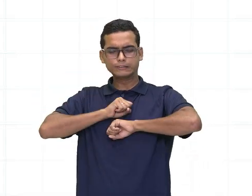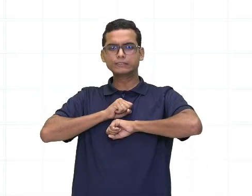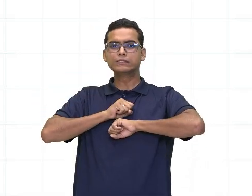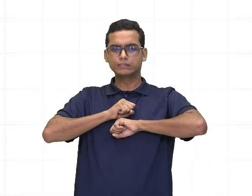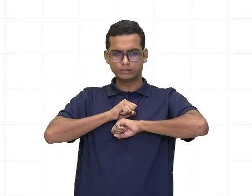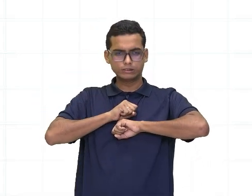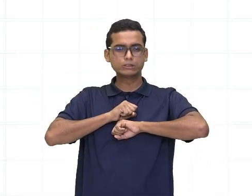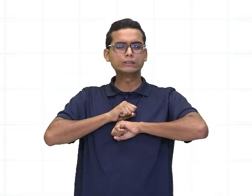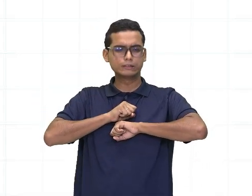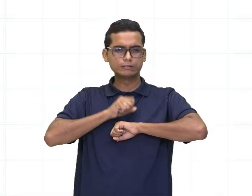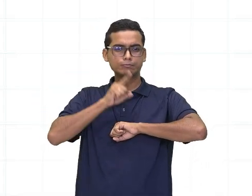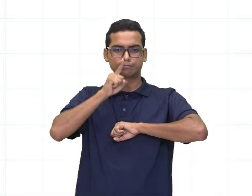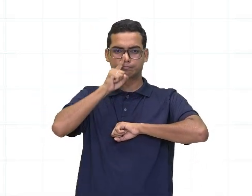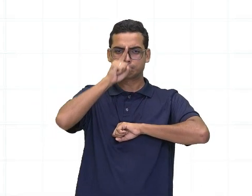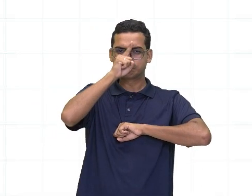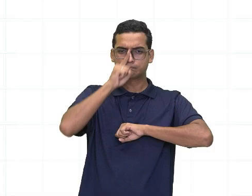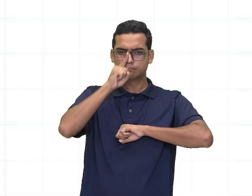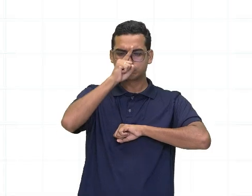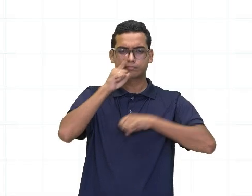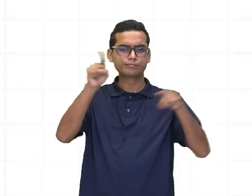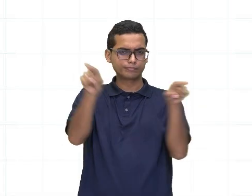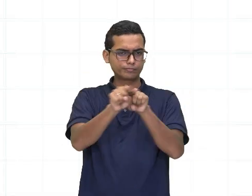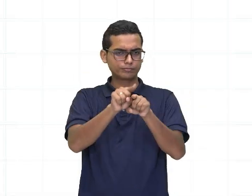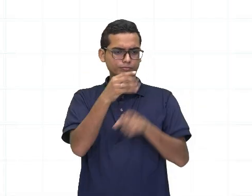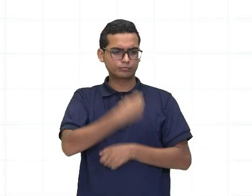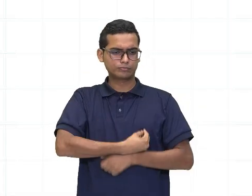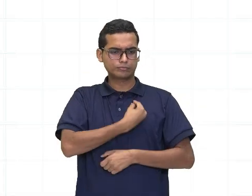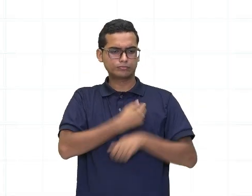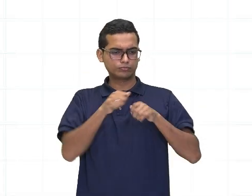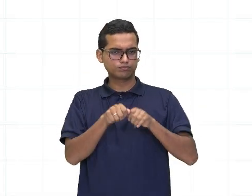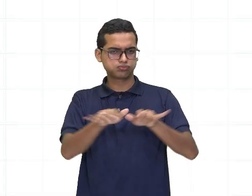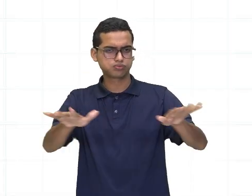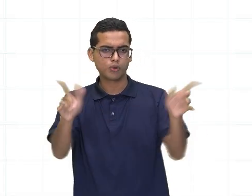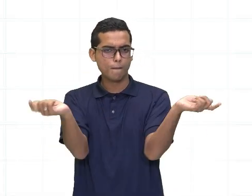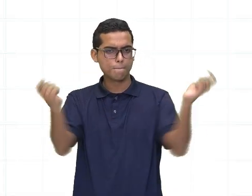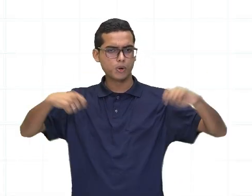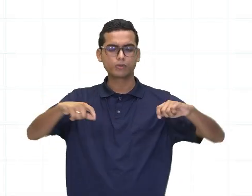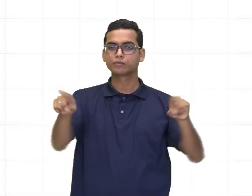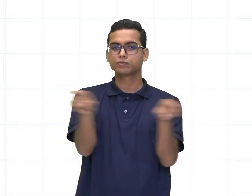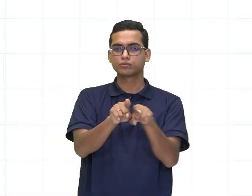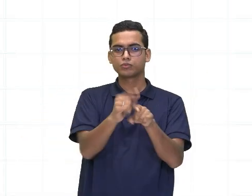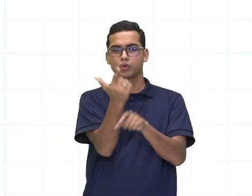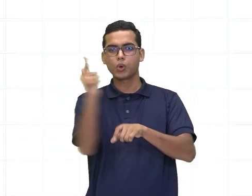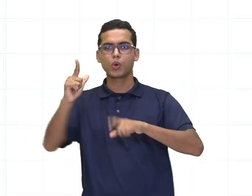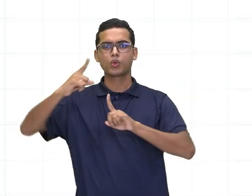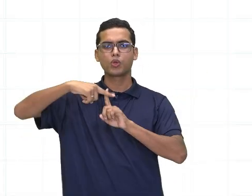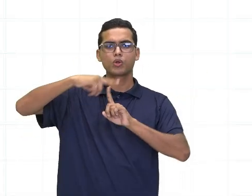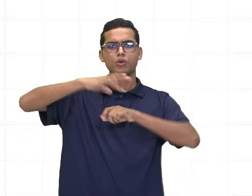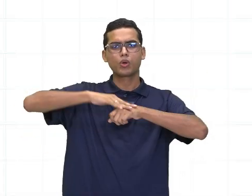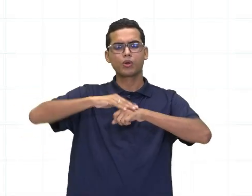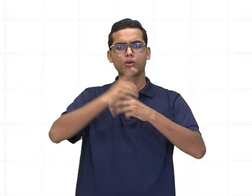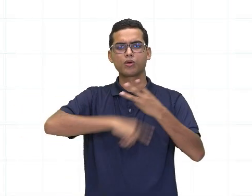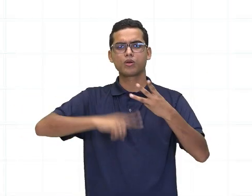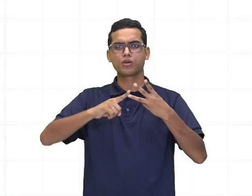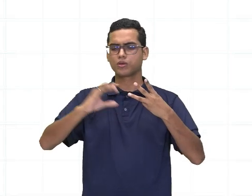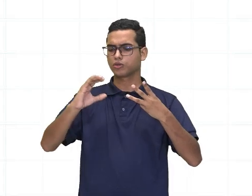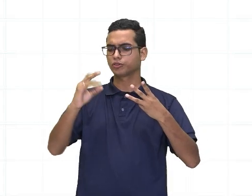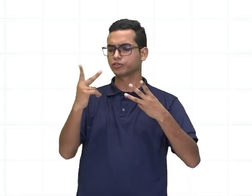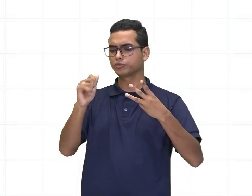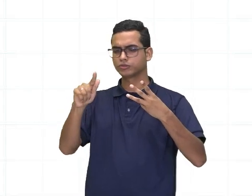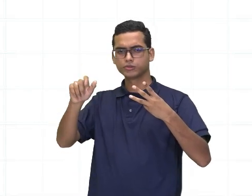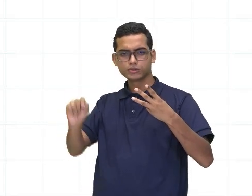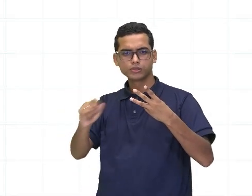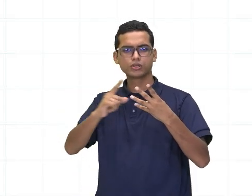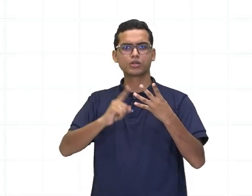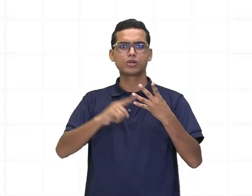aí transmitida por um vetor, né? Outras doenças, como a doença de Chagas, leishmaniose e